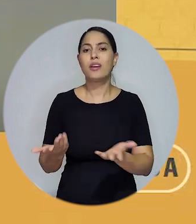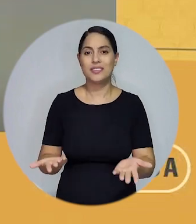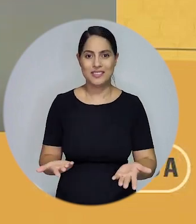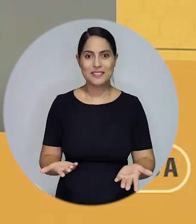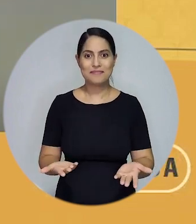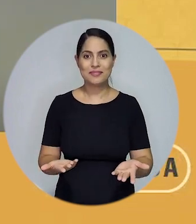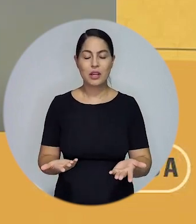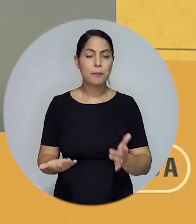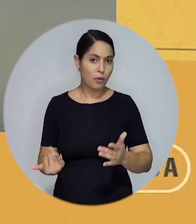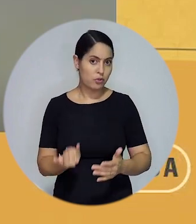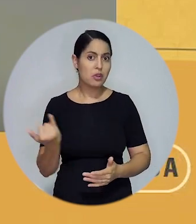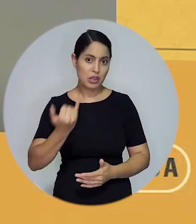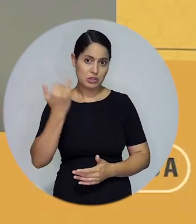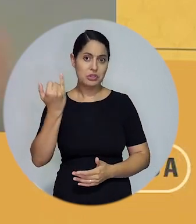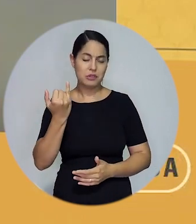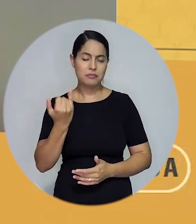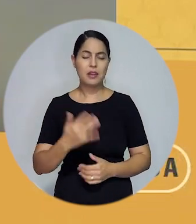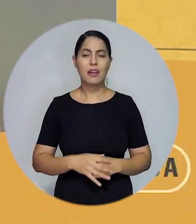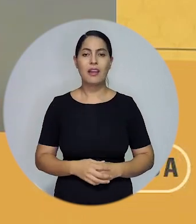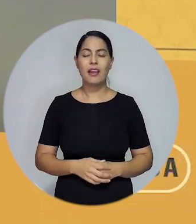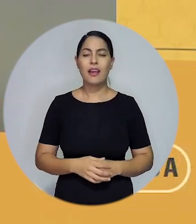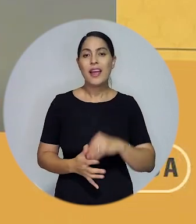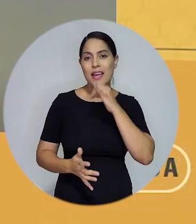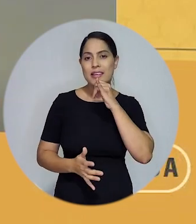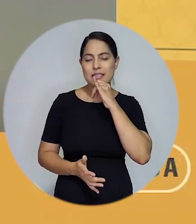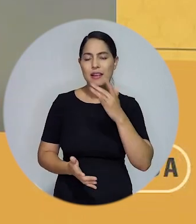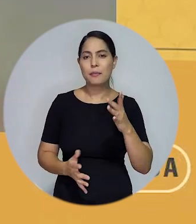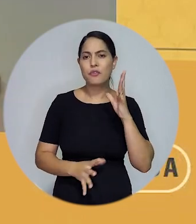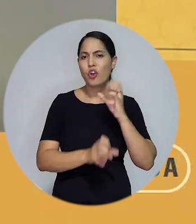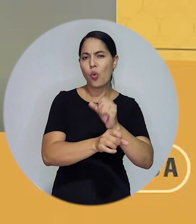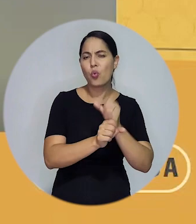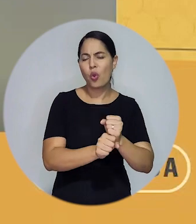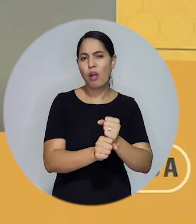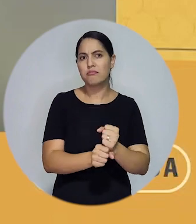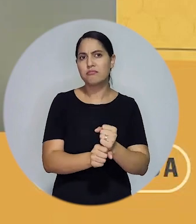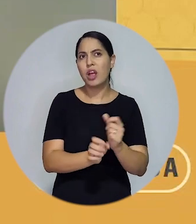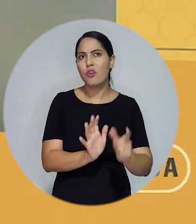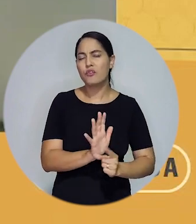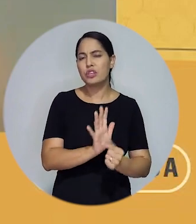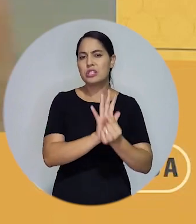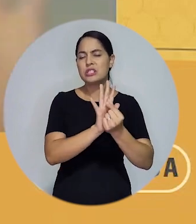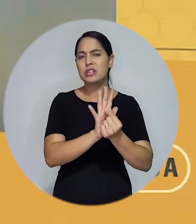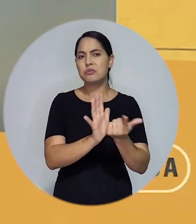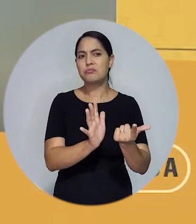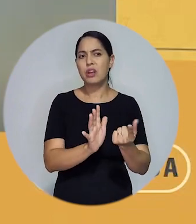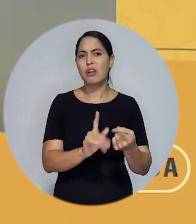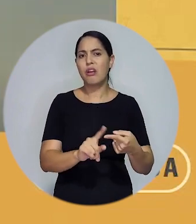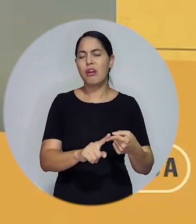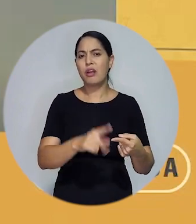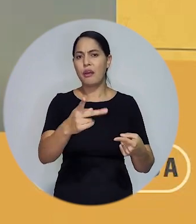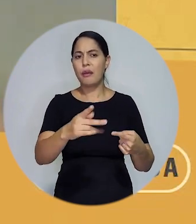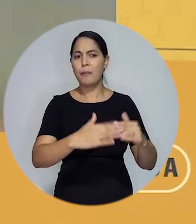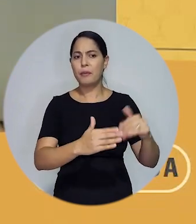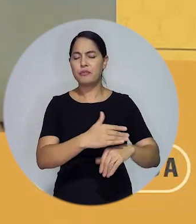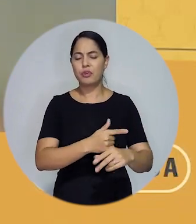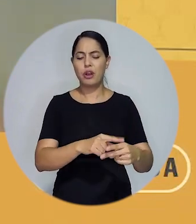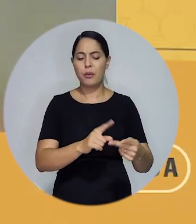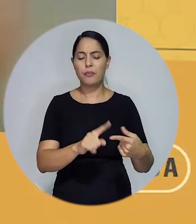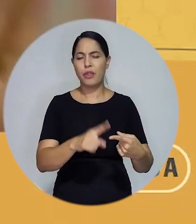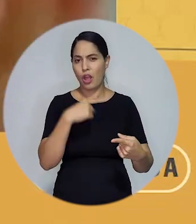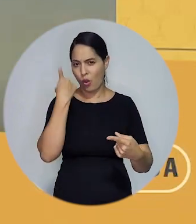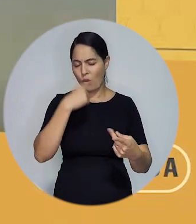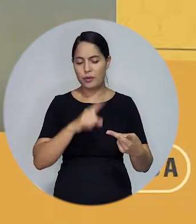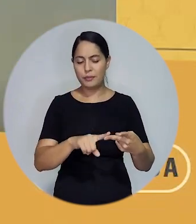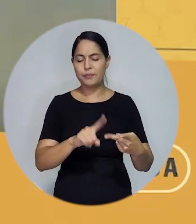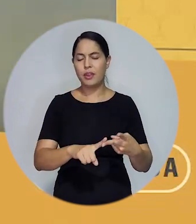mas isso, de fato, ele é muito importante, porque você não pode só pegar, eu vou fazer uma conta aqui de financeiro, eu vou ver quanto